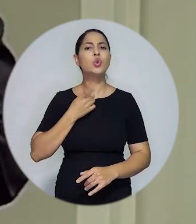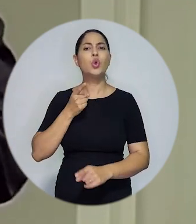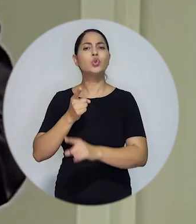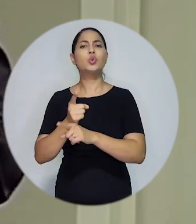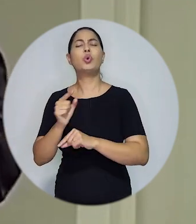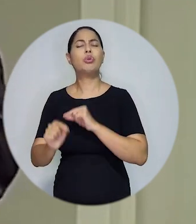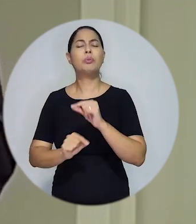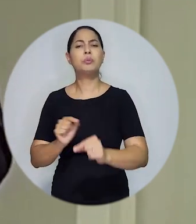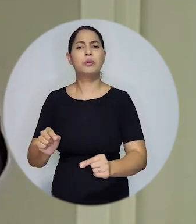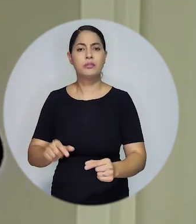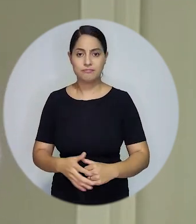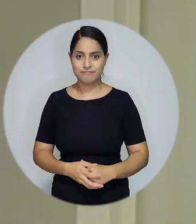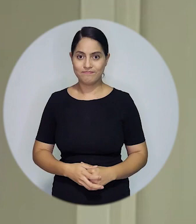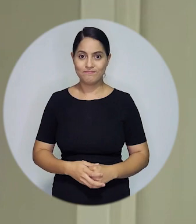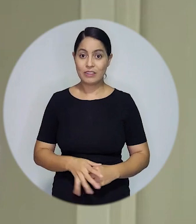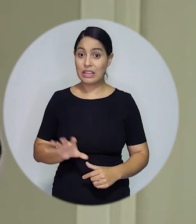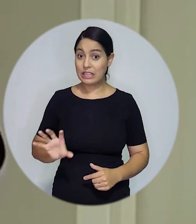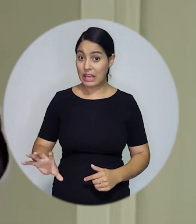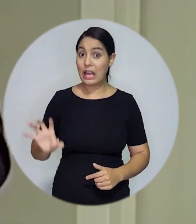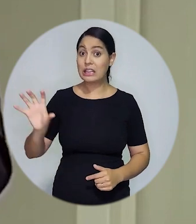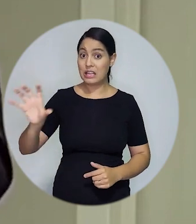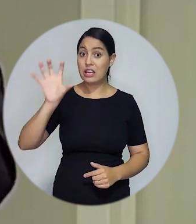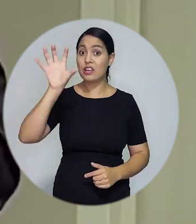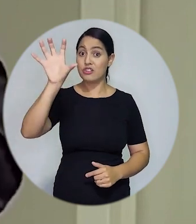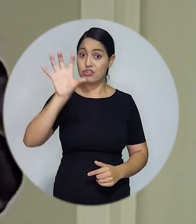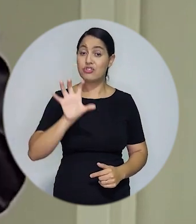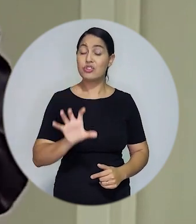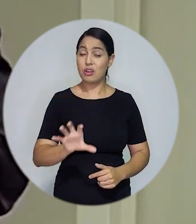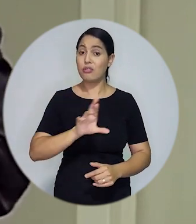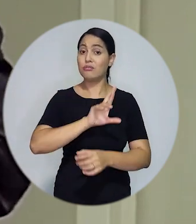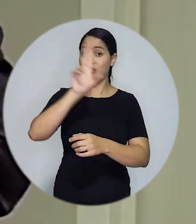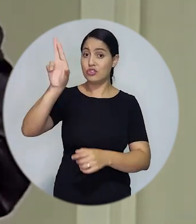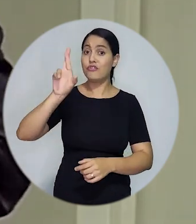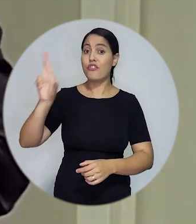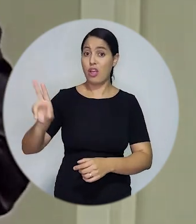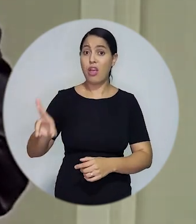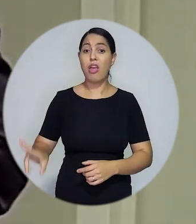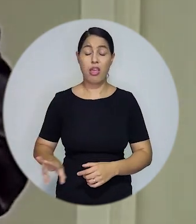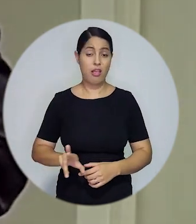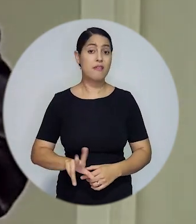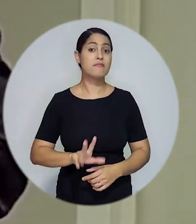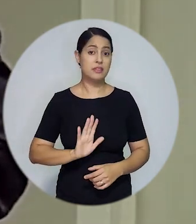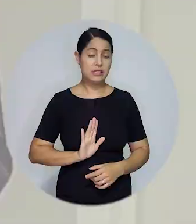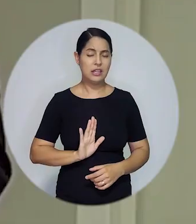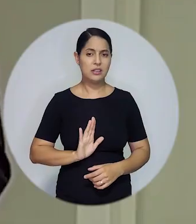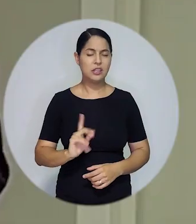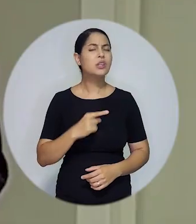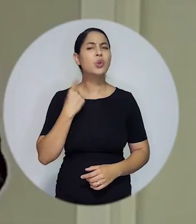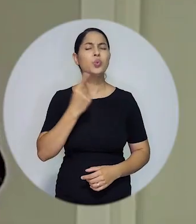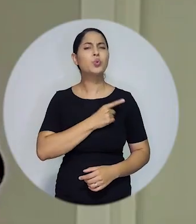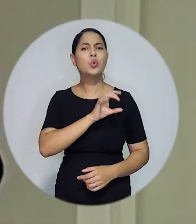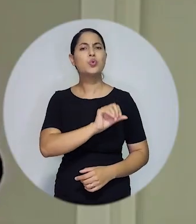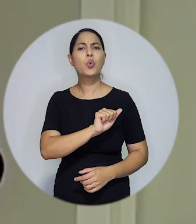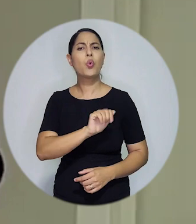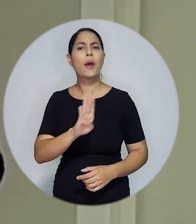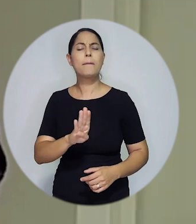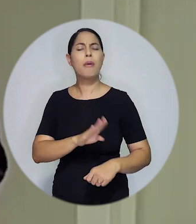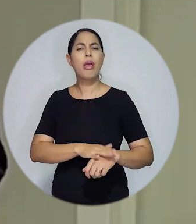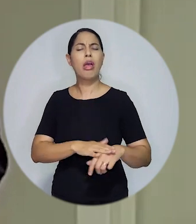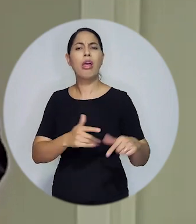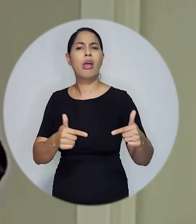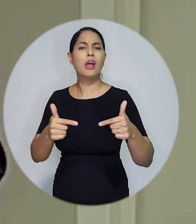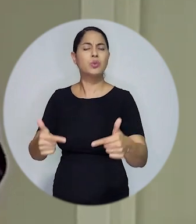e as dificuldades que cada localidade encontra, porque são realidades completamente diferentes uma da outra. Então, a atuação da